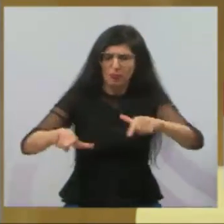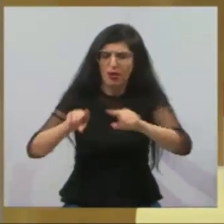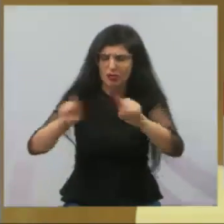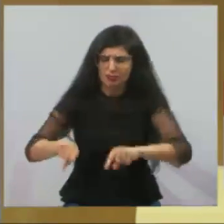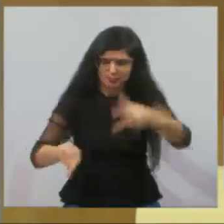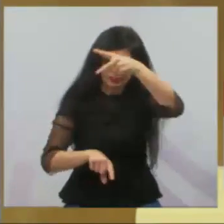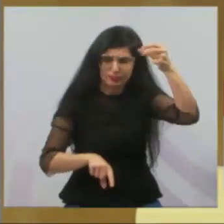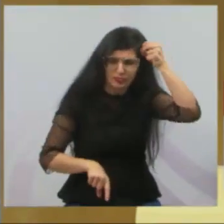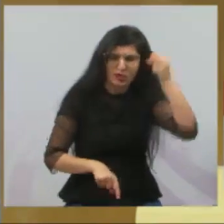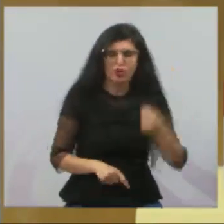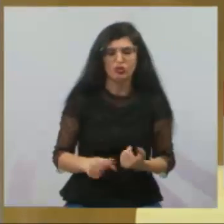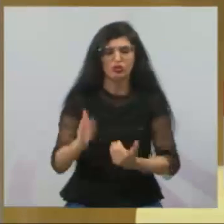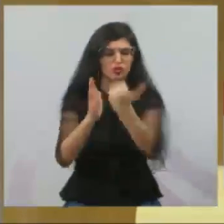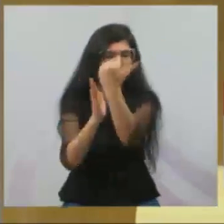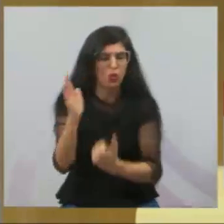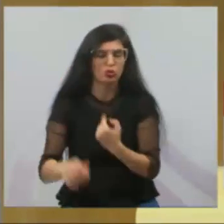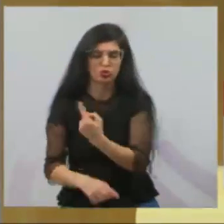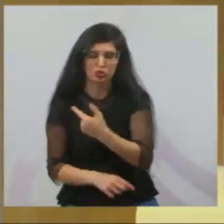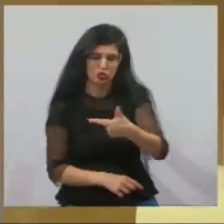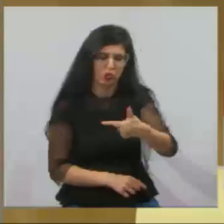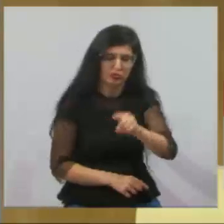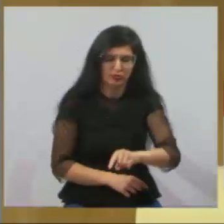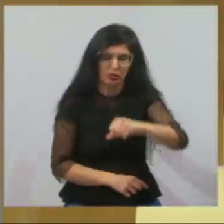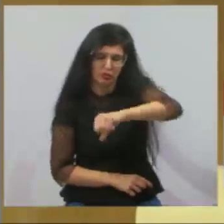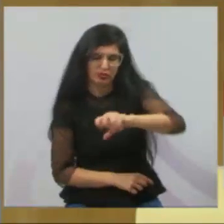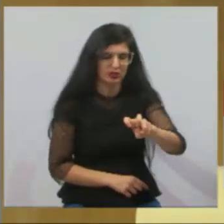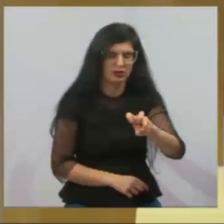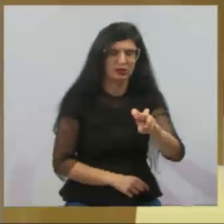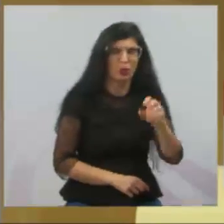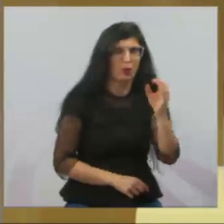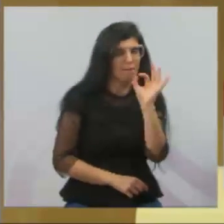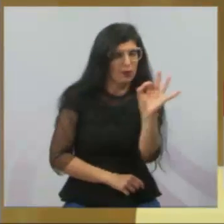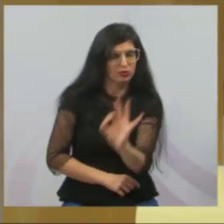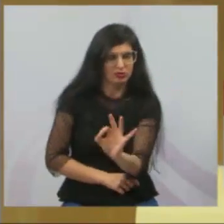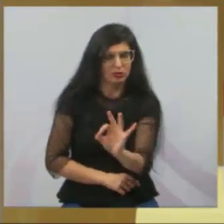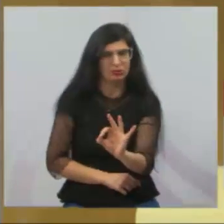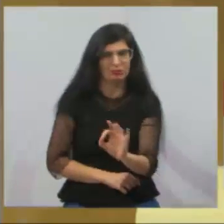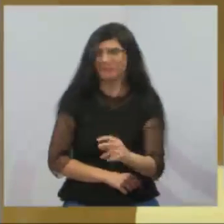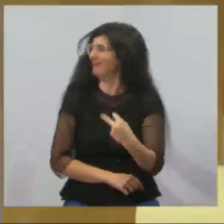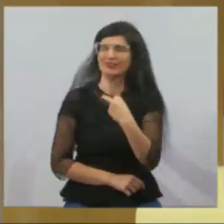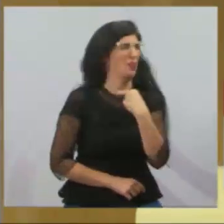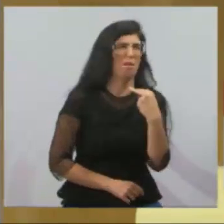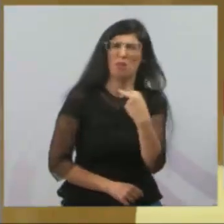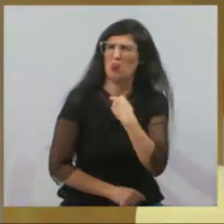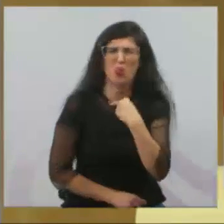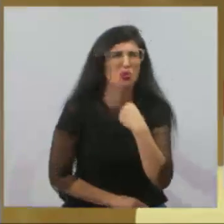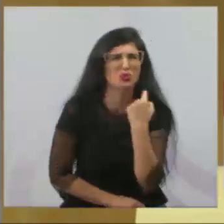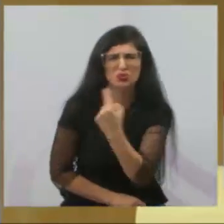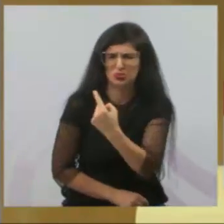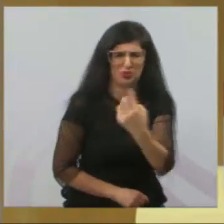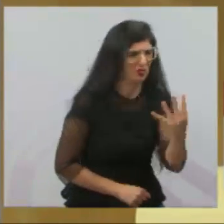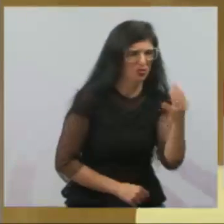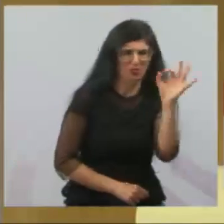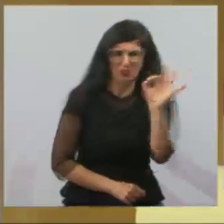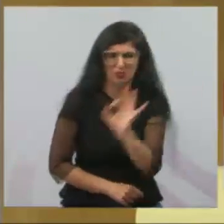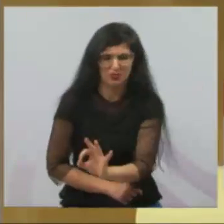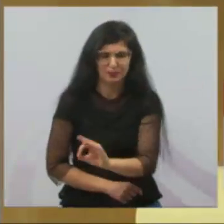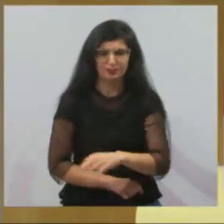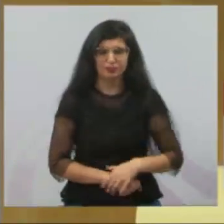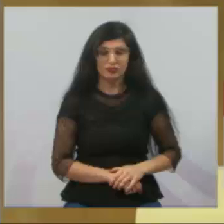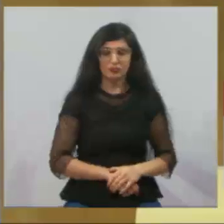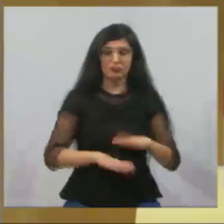12,95. O aumento, ou seja, essa outra cobrança que o governo federal, não é o governo de